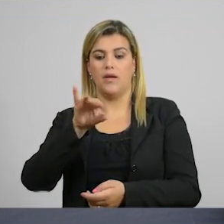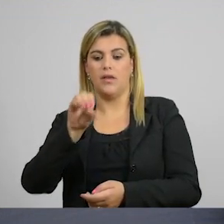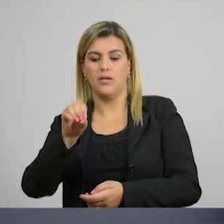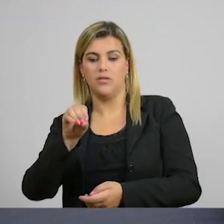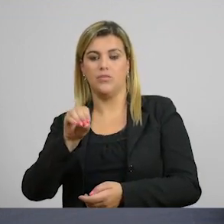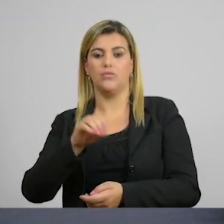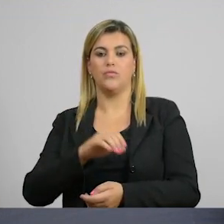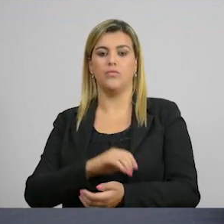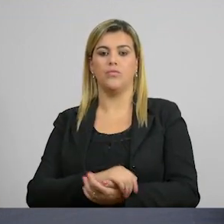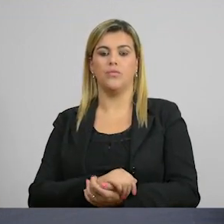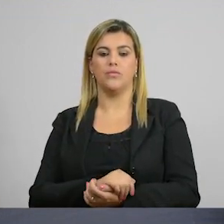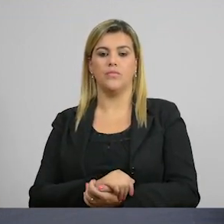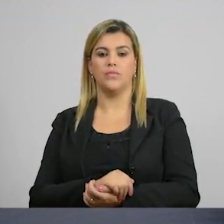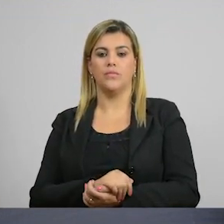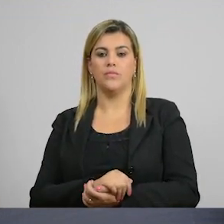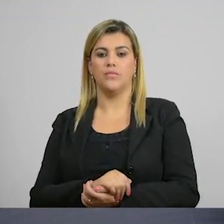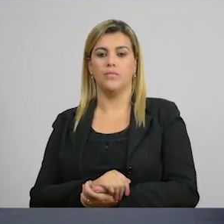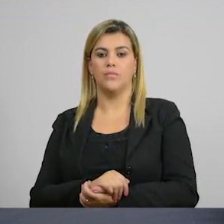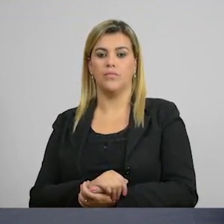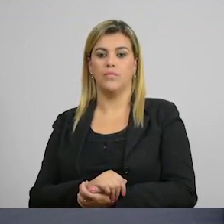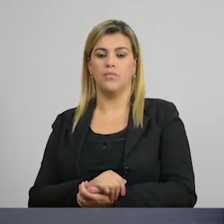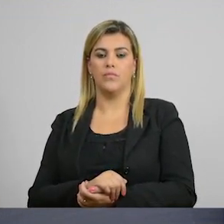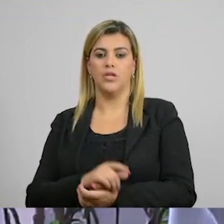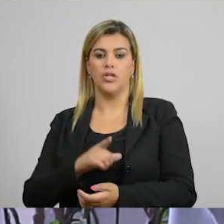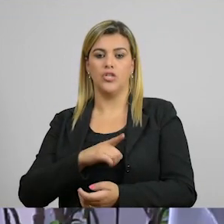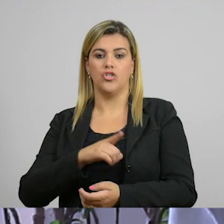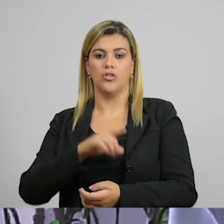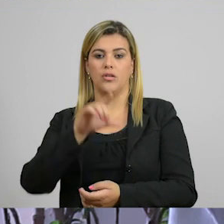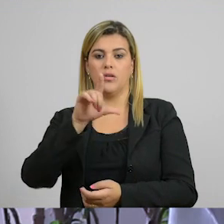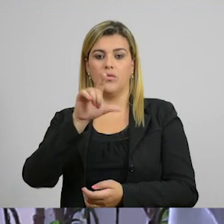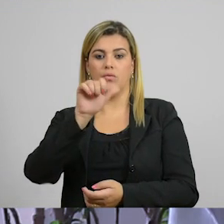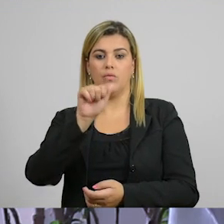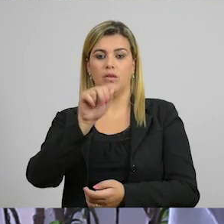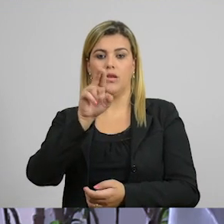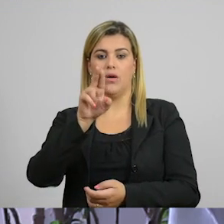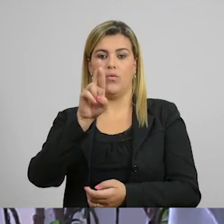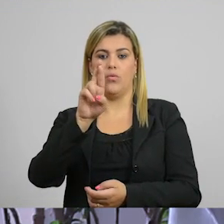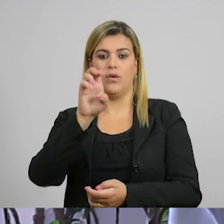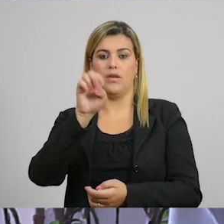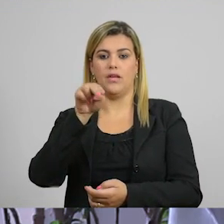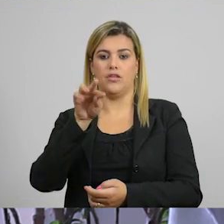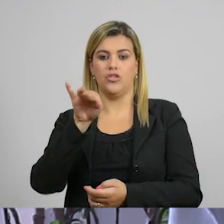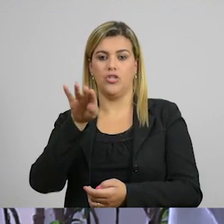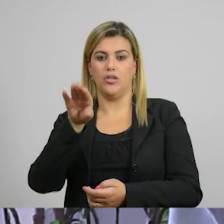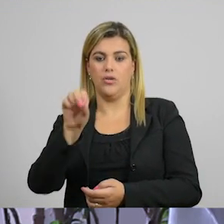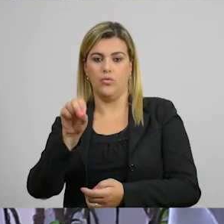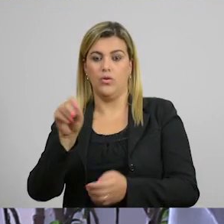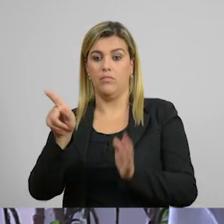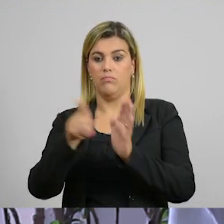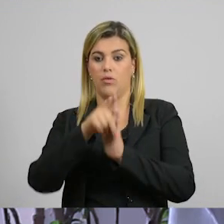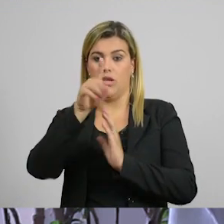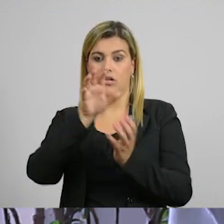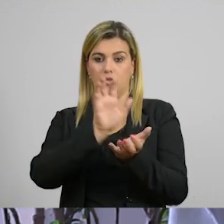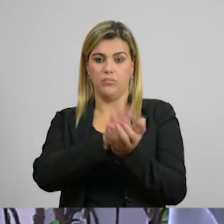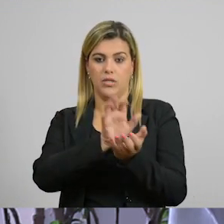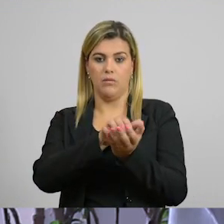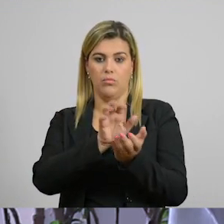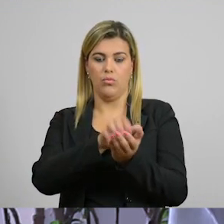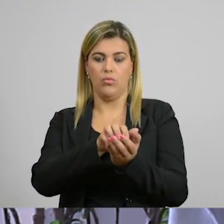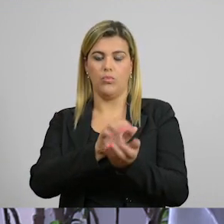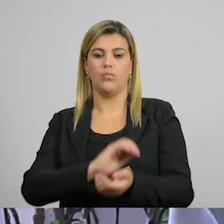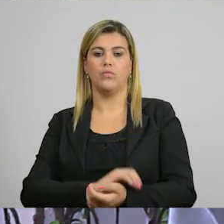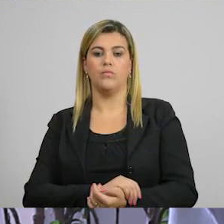Delano, vinha o Laurentino de Pernambuco,